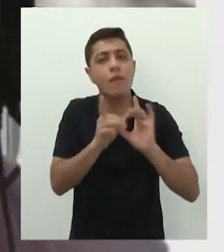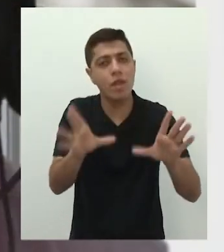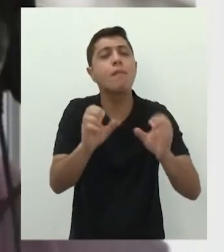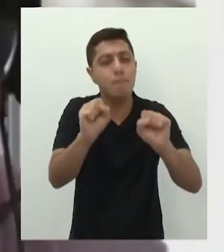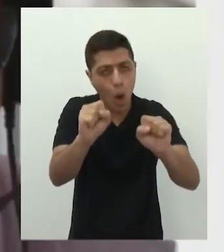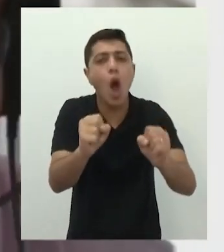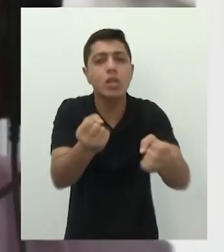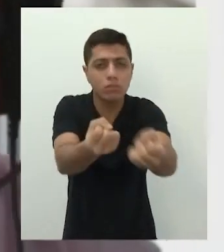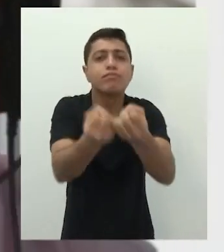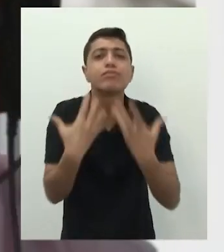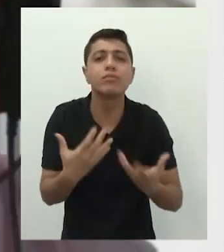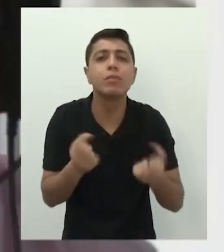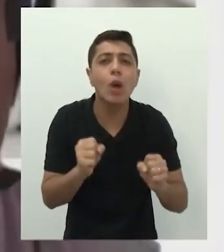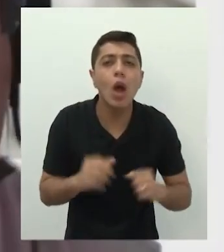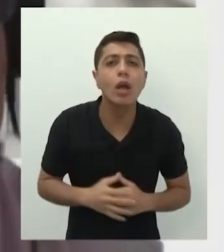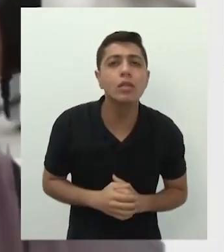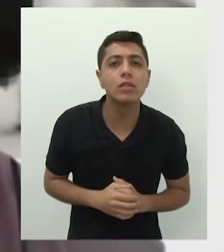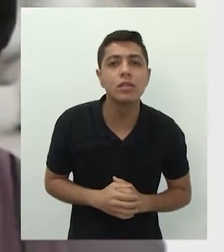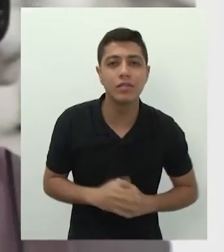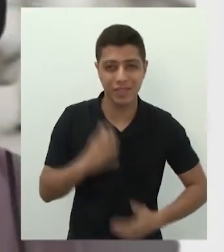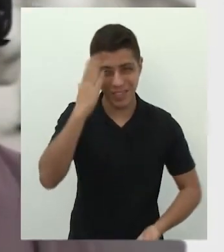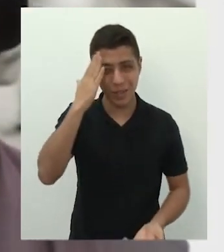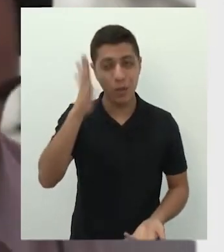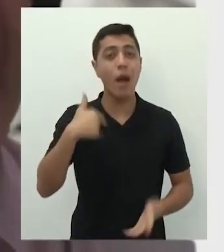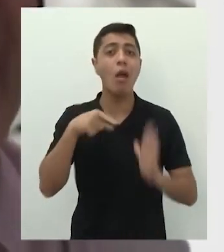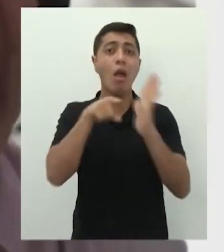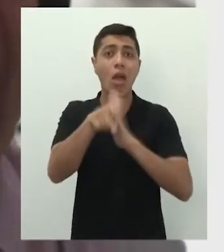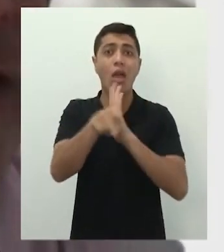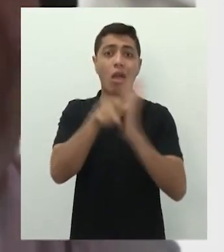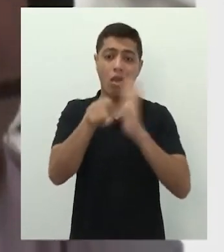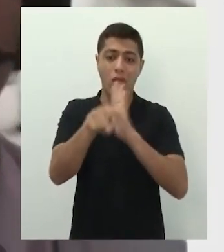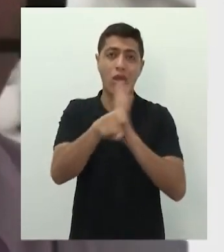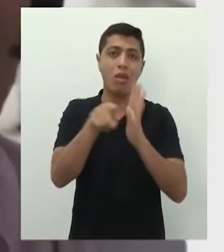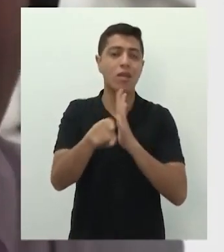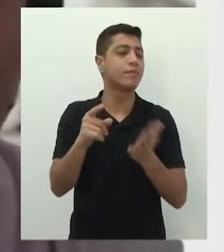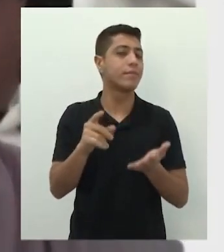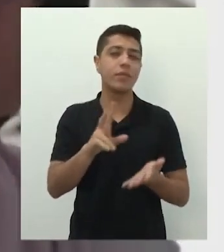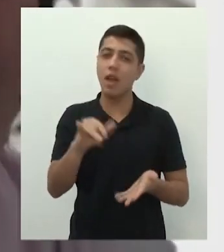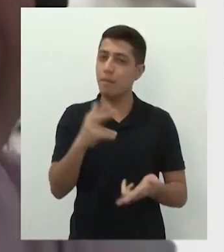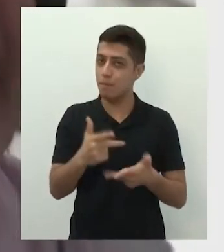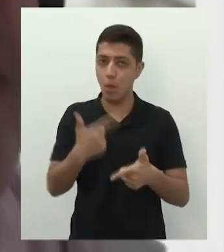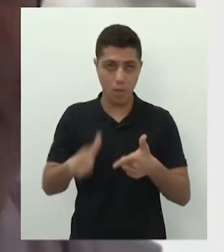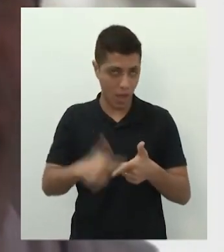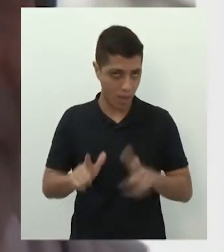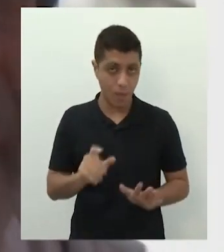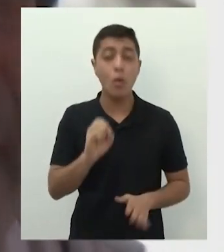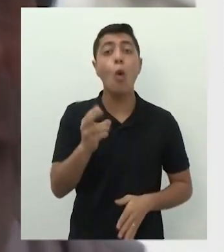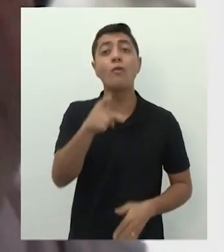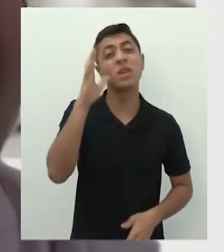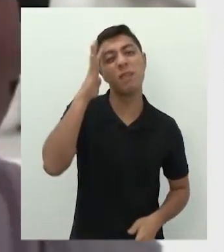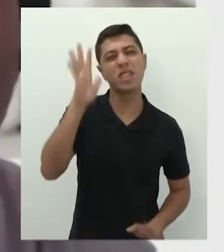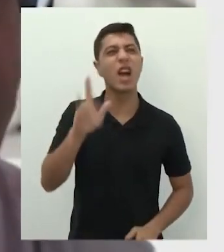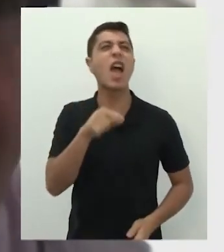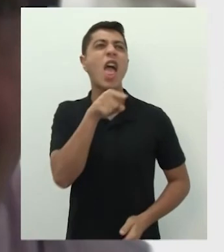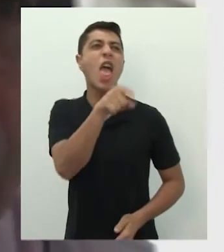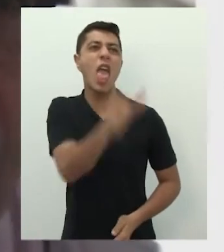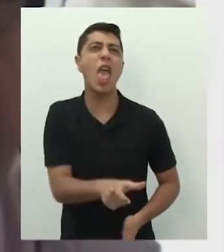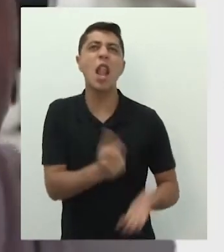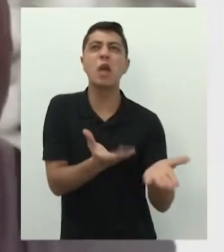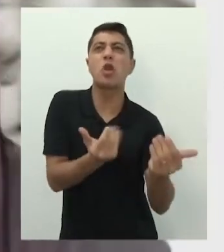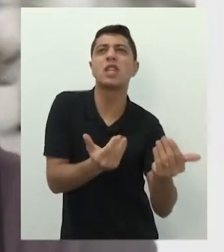com sono, queria voltar para casa, queria ficar mais com a tua família. Mas a gente responde tudo bem. Então, a postura de conversa não é o tudo bem de